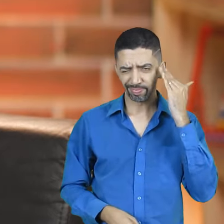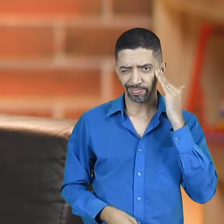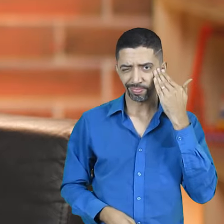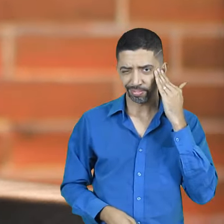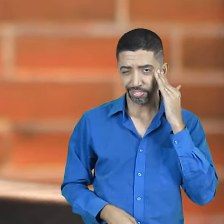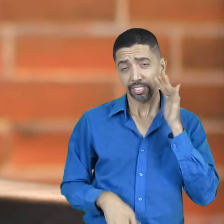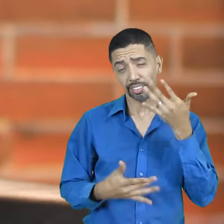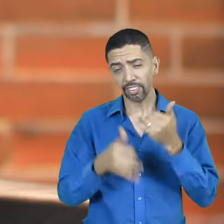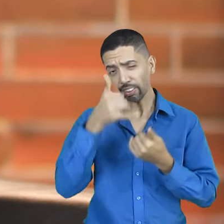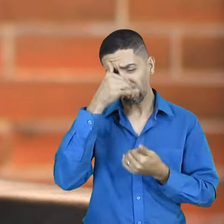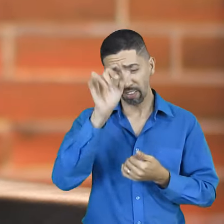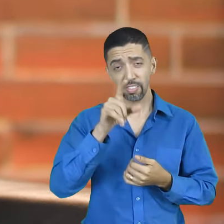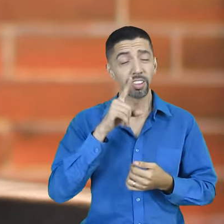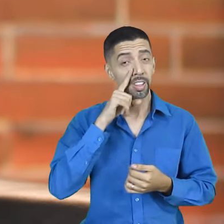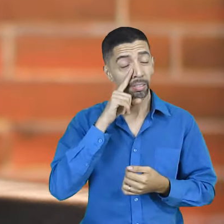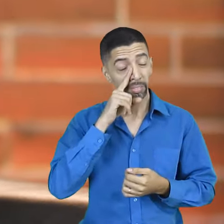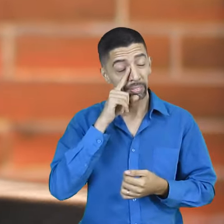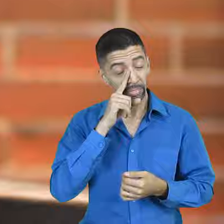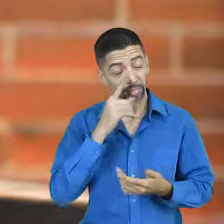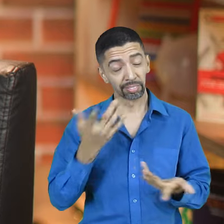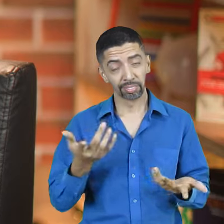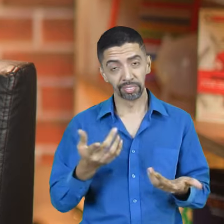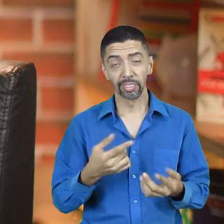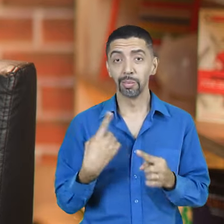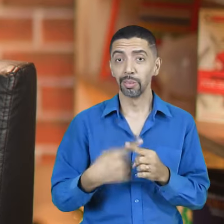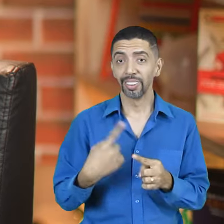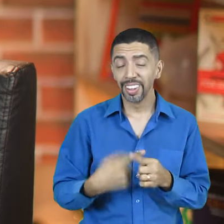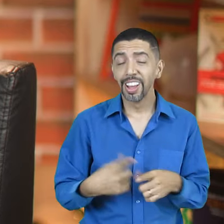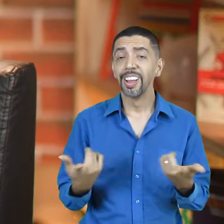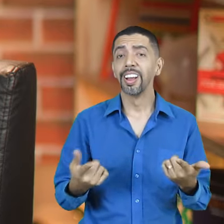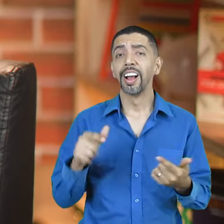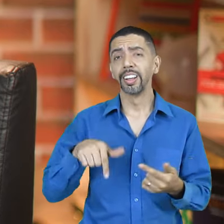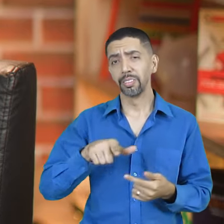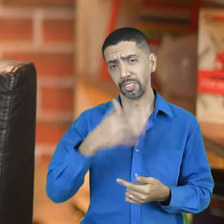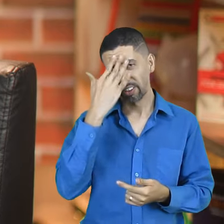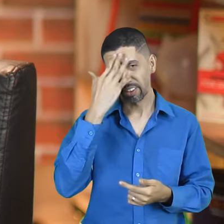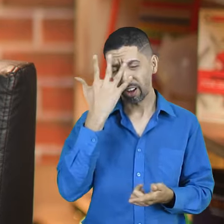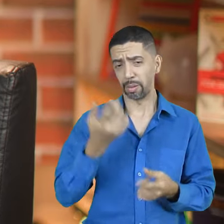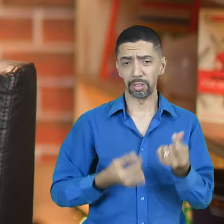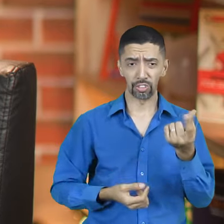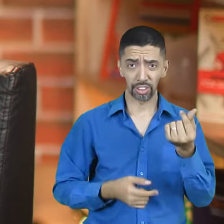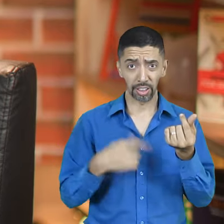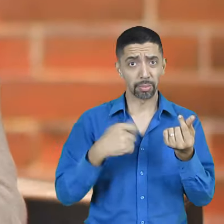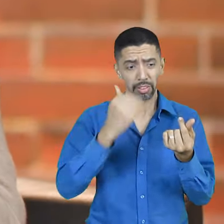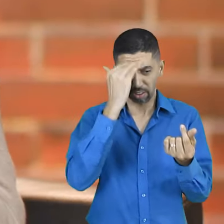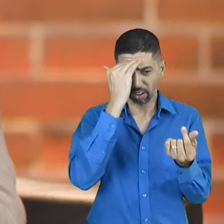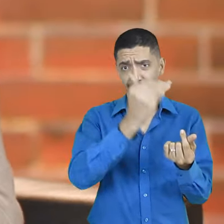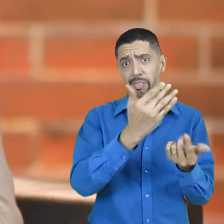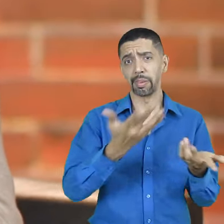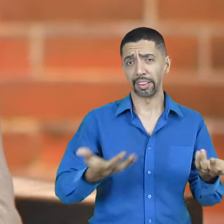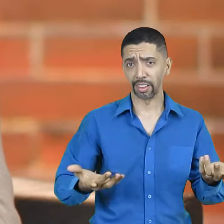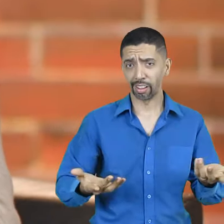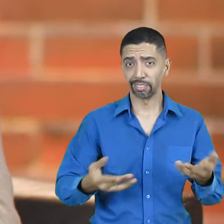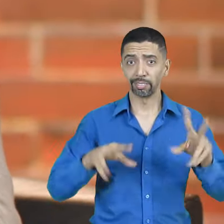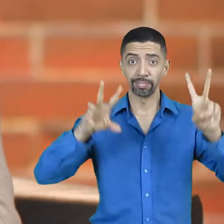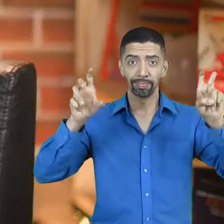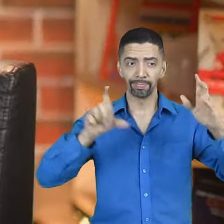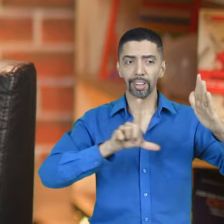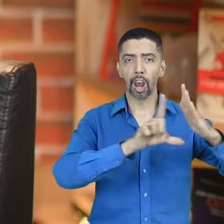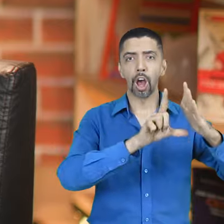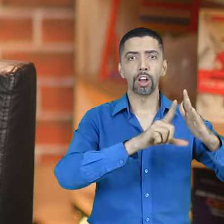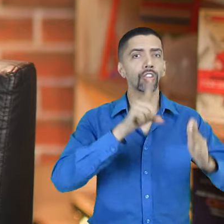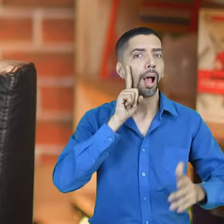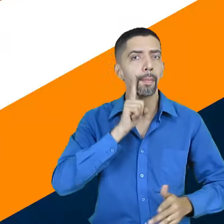grande cesta sem grandes riscos. Porque dinheiro, como você já ouviu aqui falar nesse espaço, ele não aceita